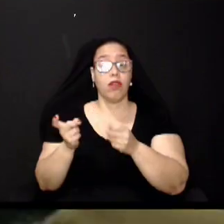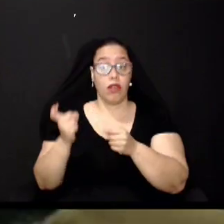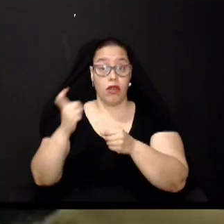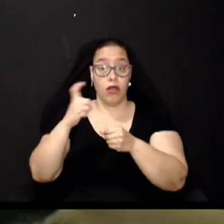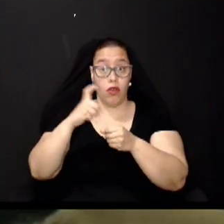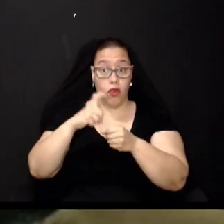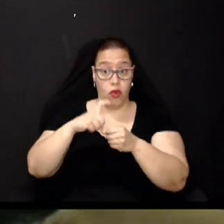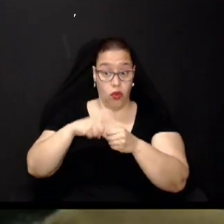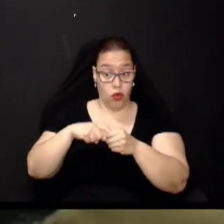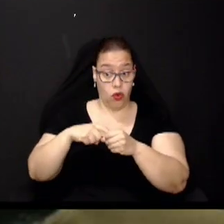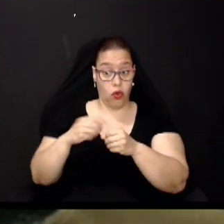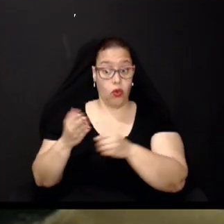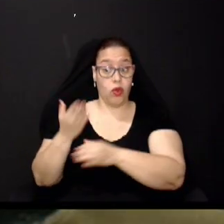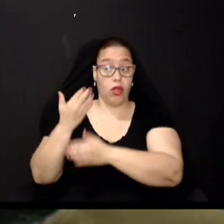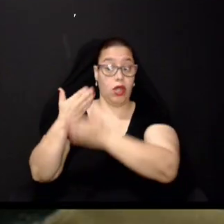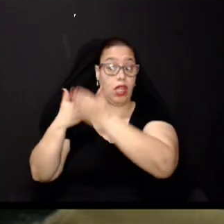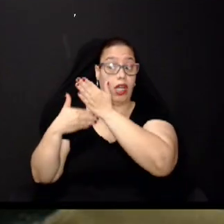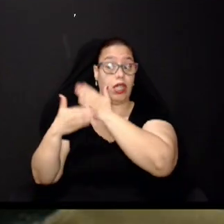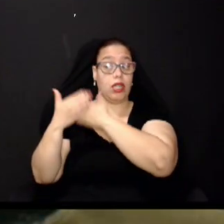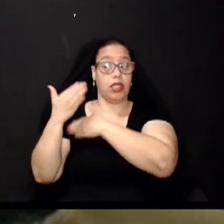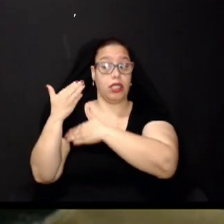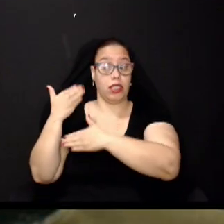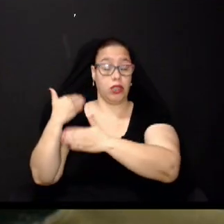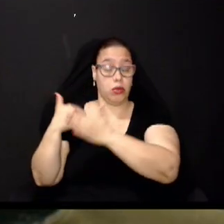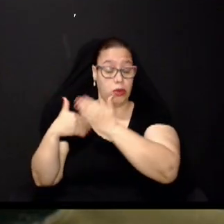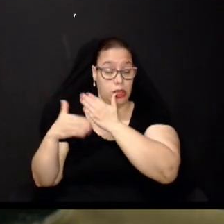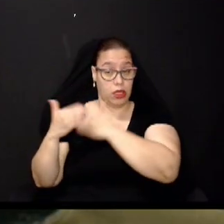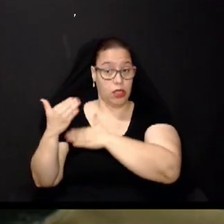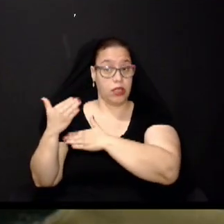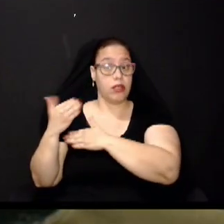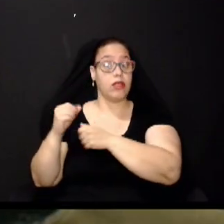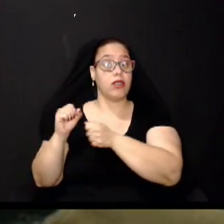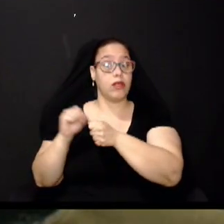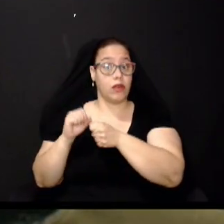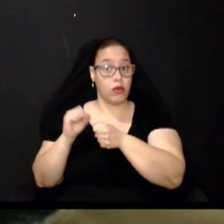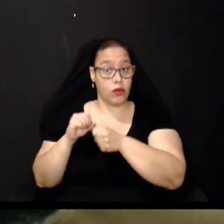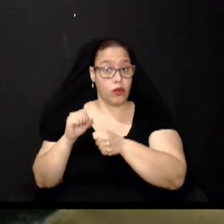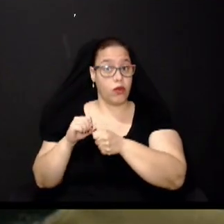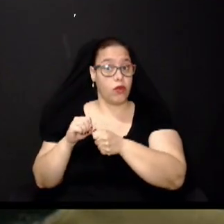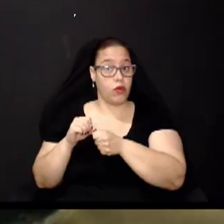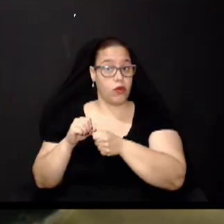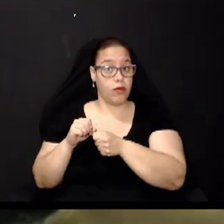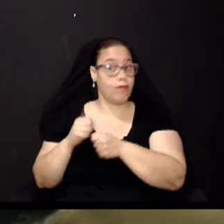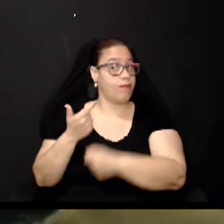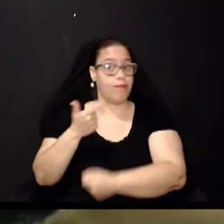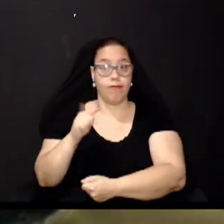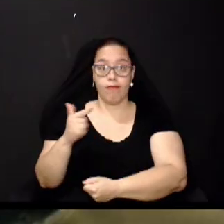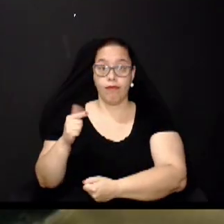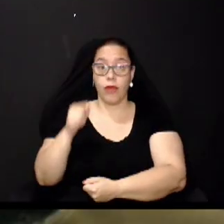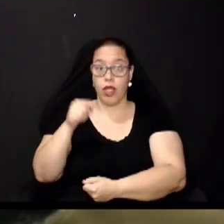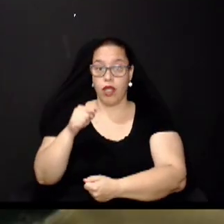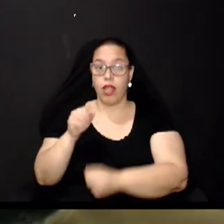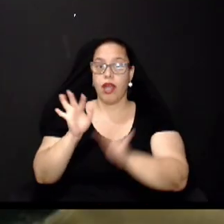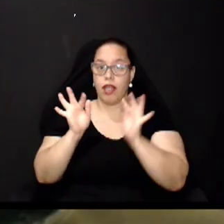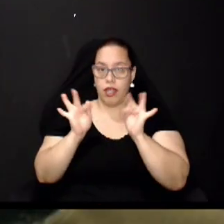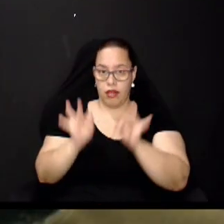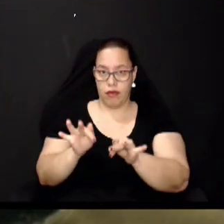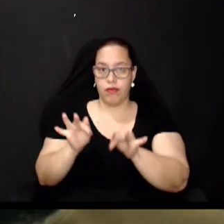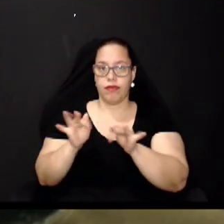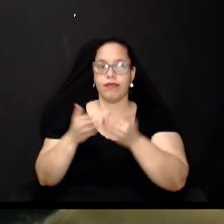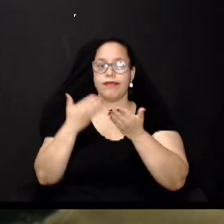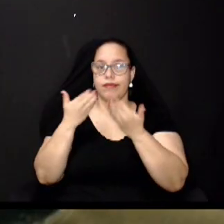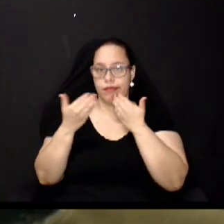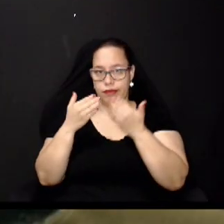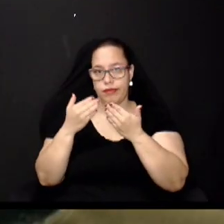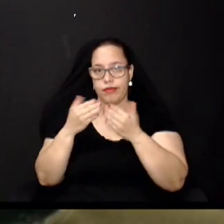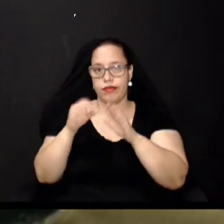né, e fazer aí com que não tenha esse fim que a gente está colocando no programa